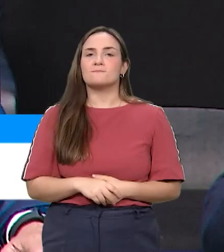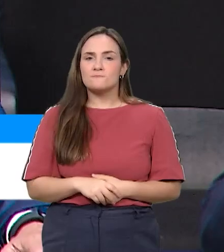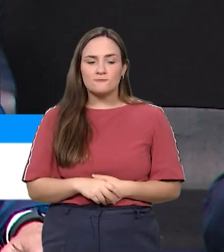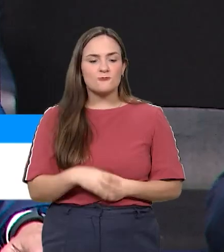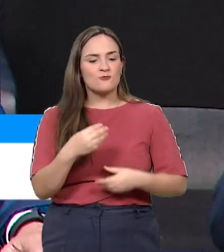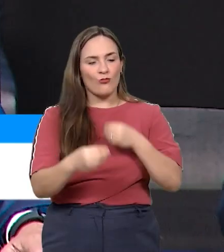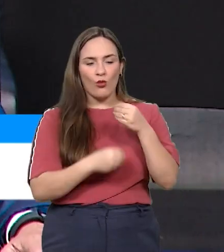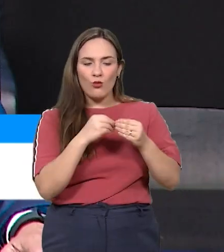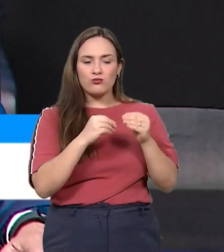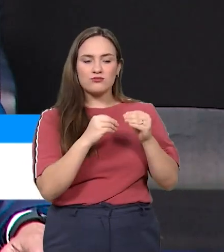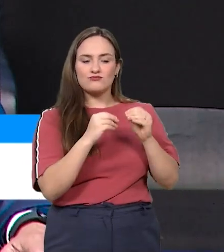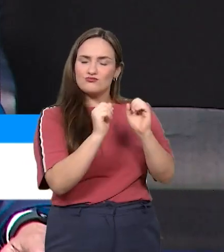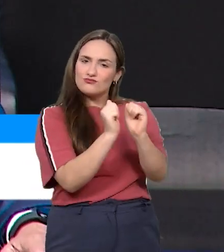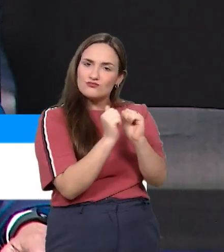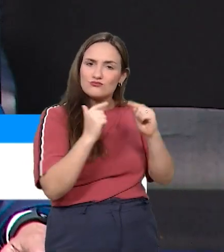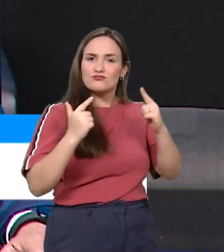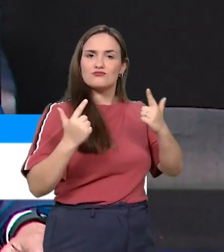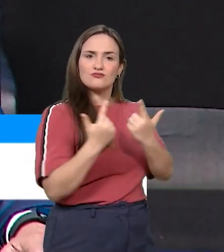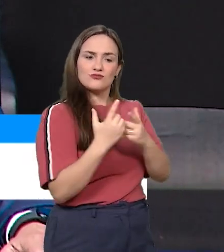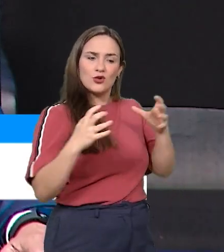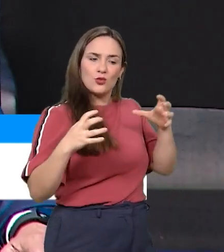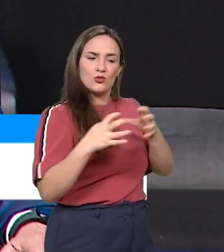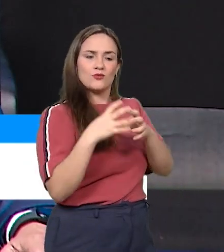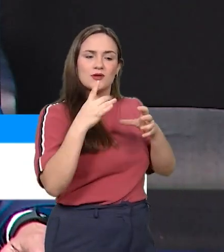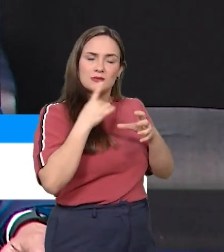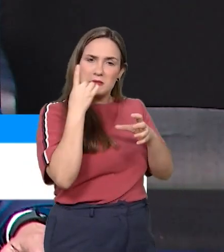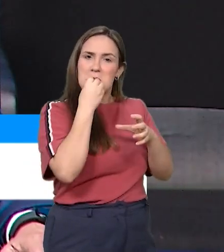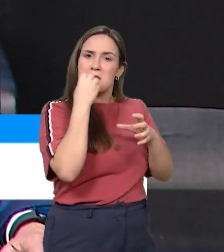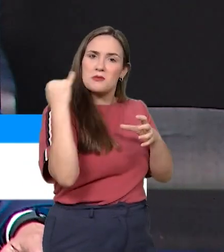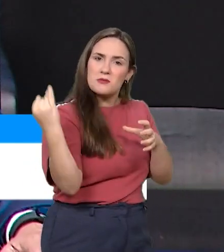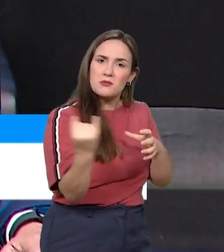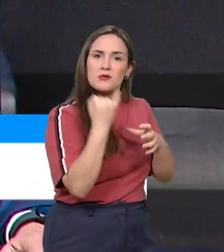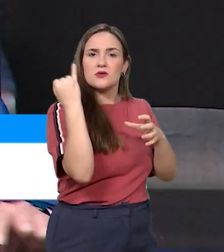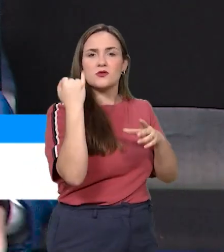do parlamento e o que significa isso. Se nós não